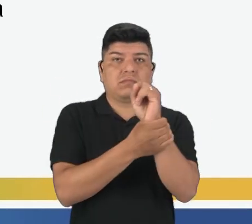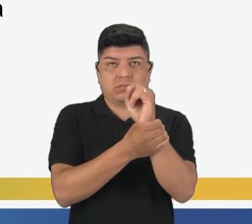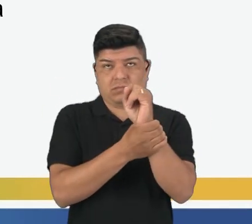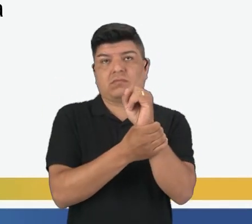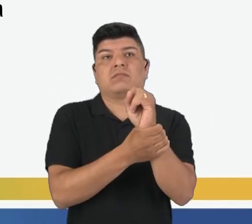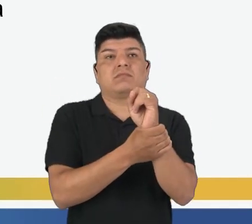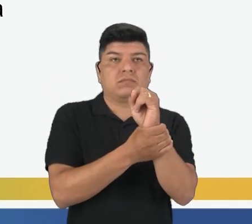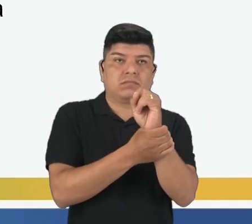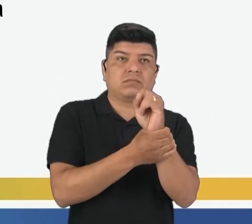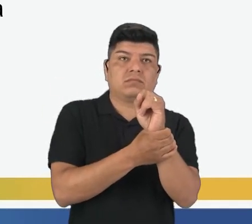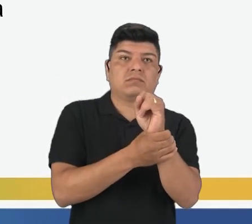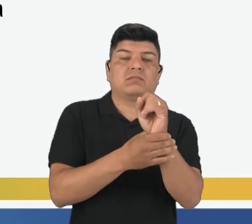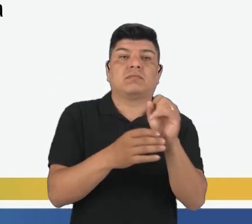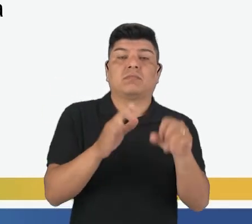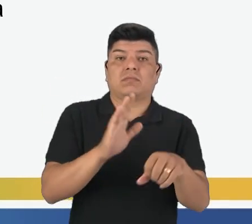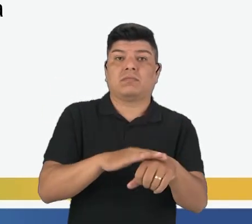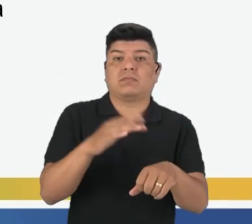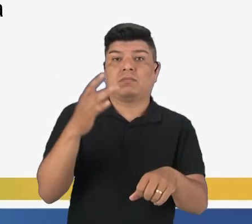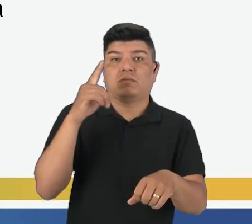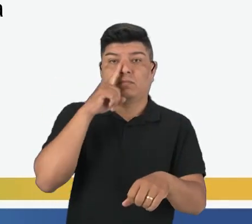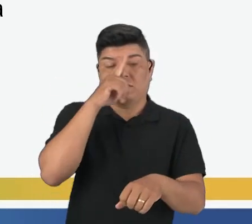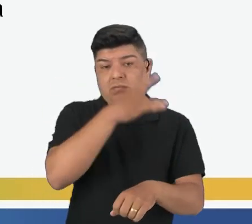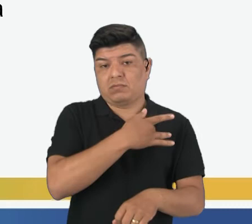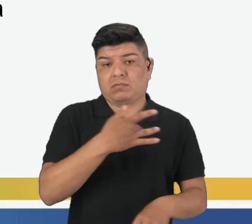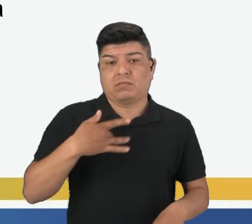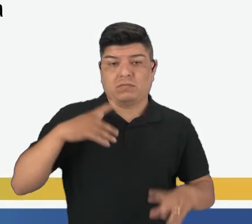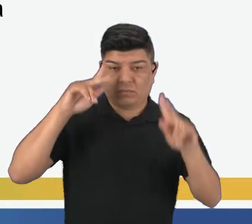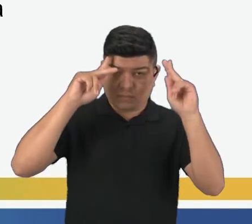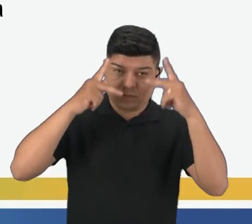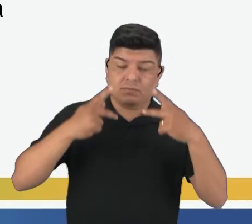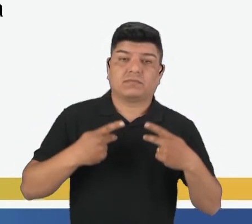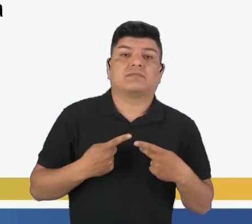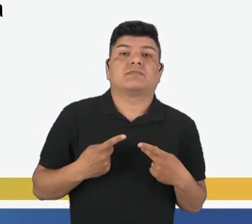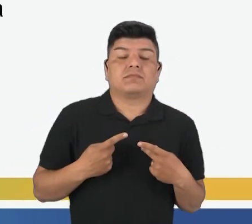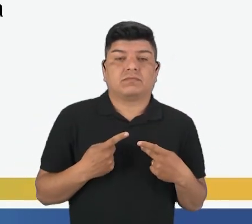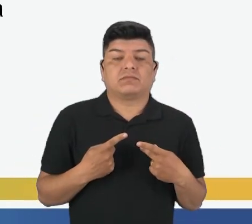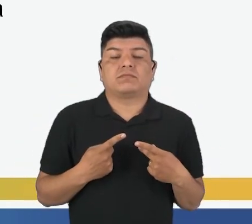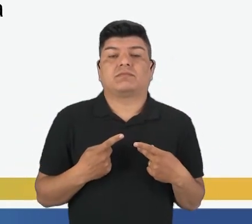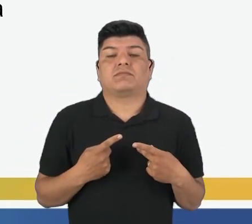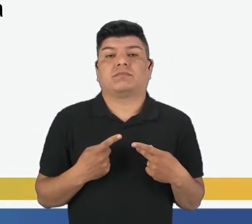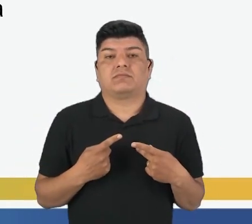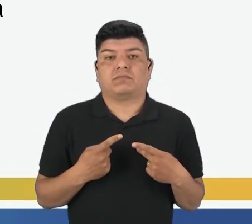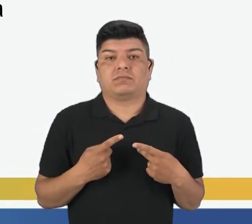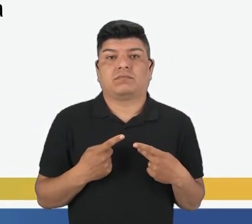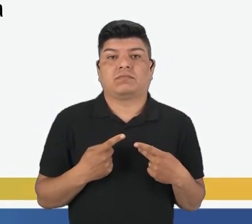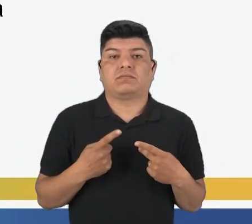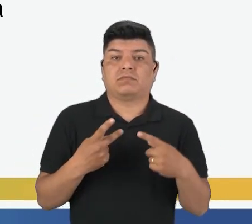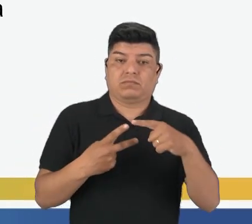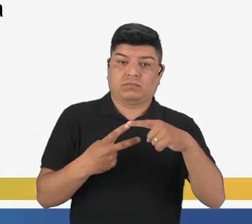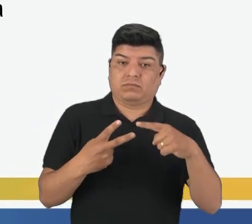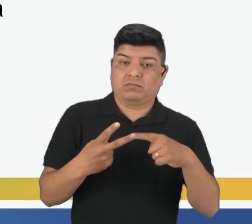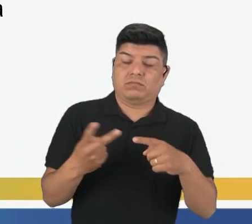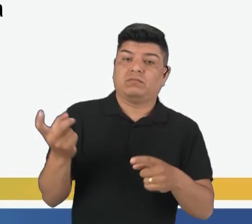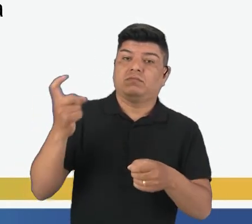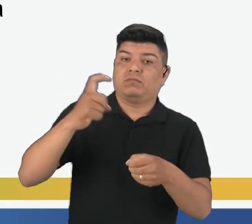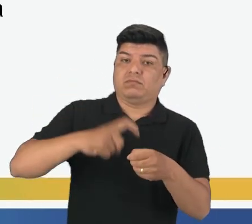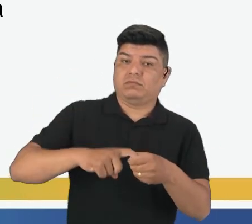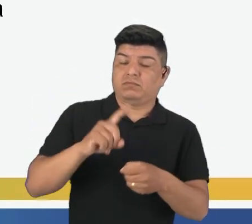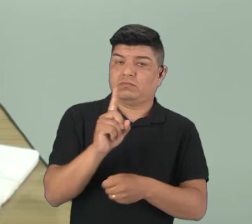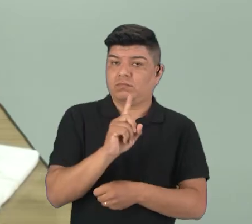se tratar de elementos muito perigosos para a saúde humana. Então, essas duas não